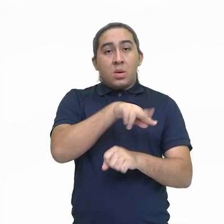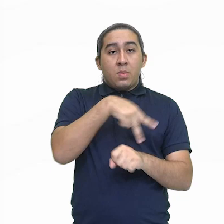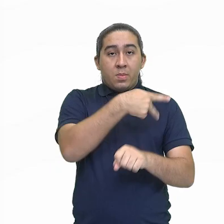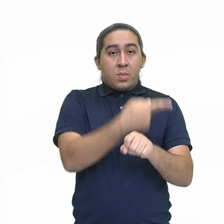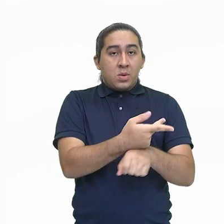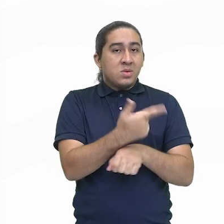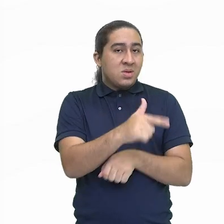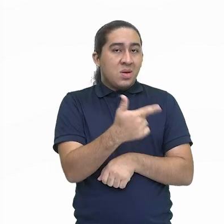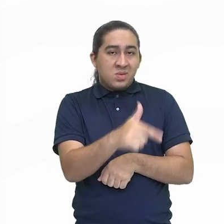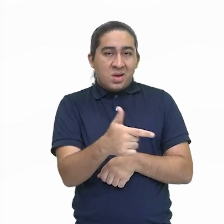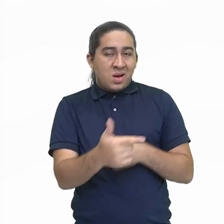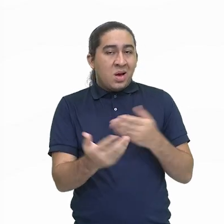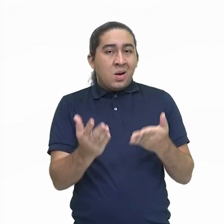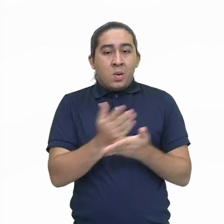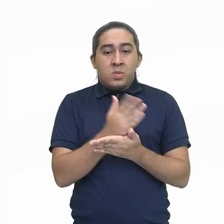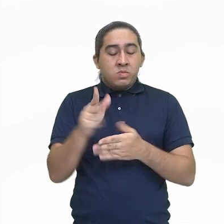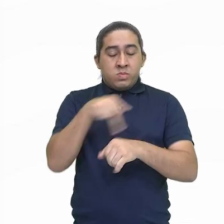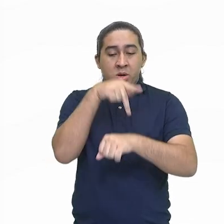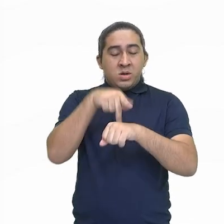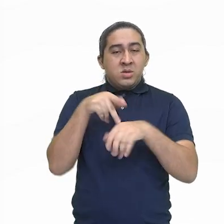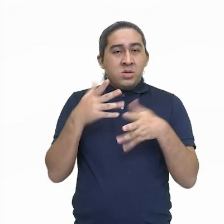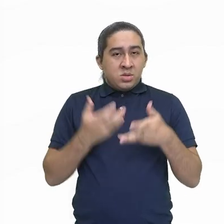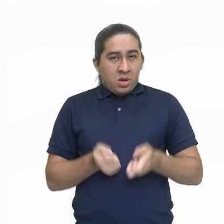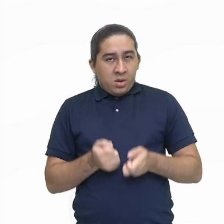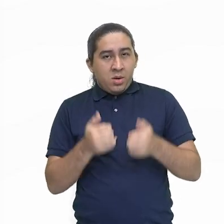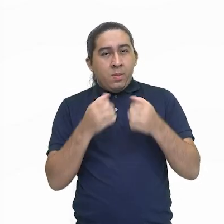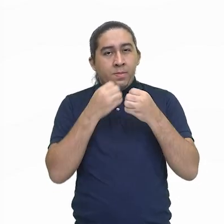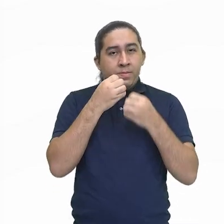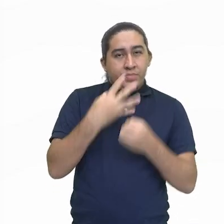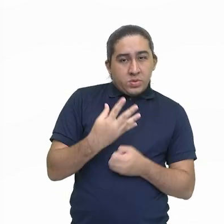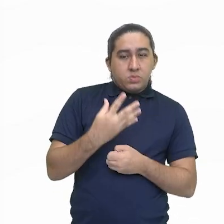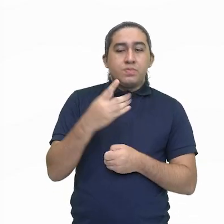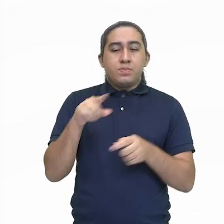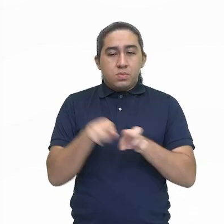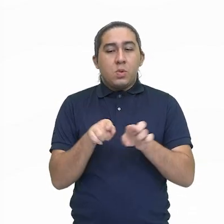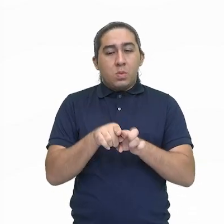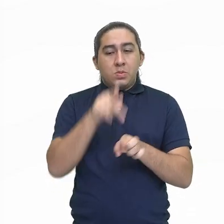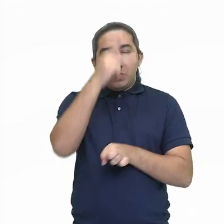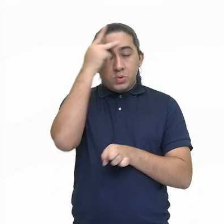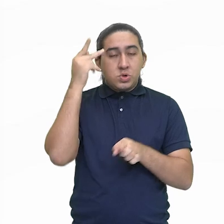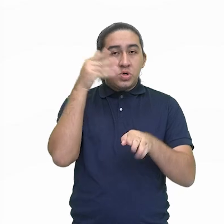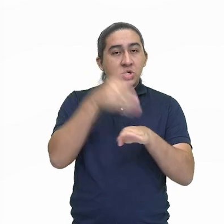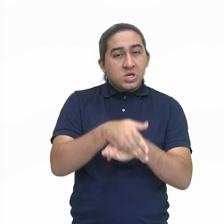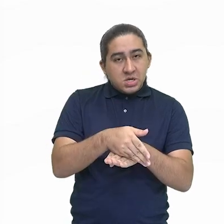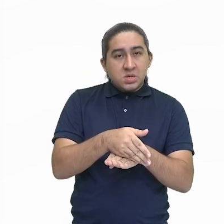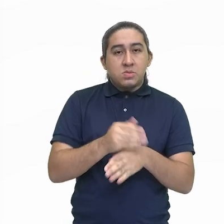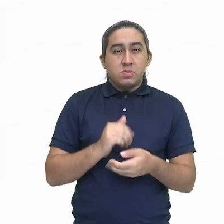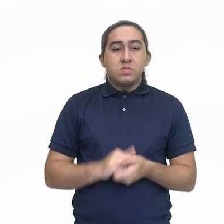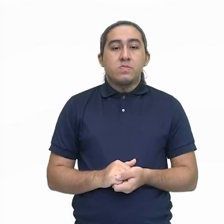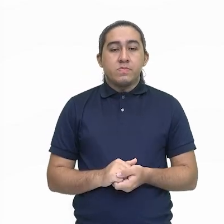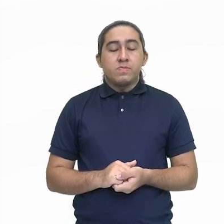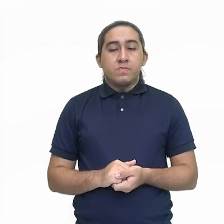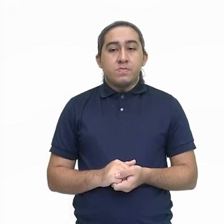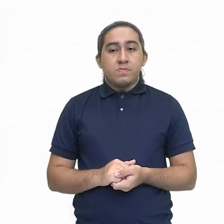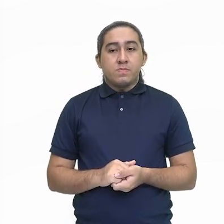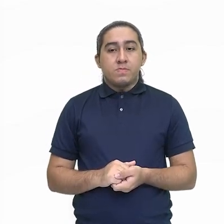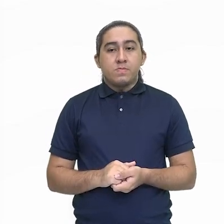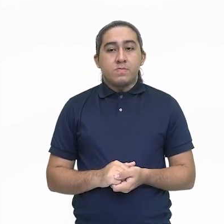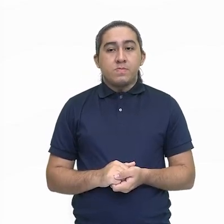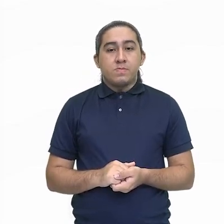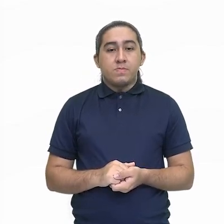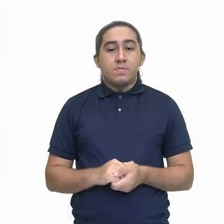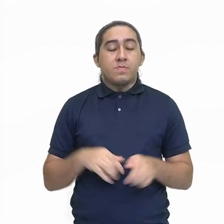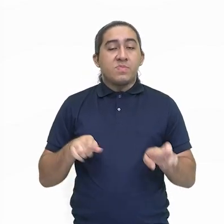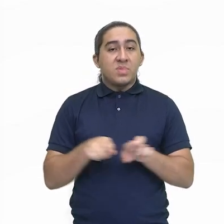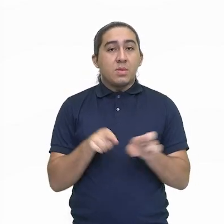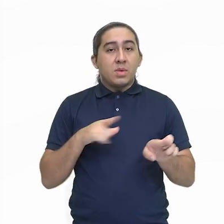sendo tão receptivos, né, com aquelas pessoas que estão ali chegando, né, com os imigrantes. E aí nós temos